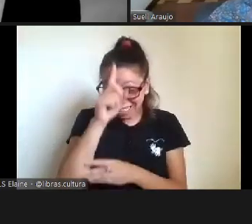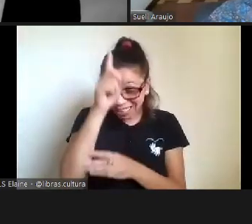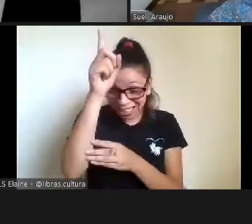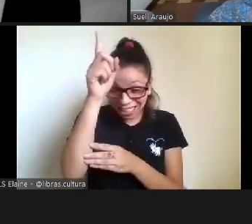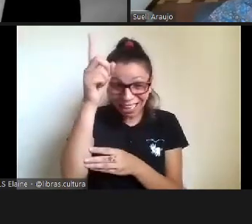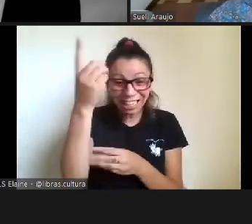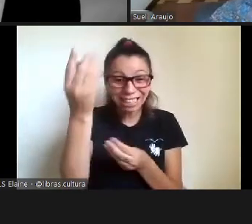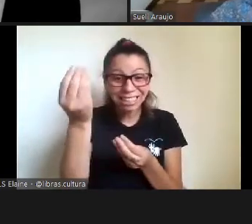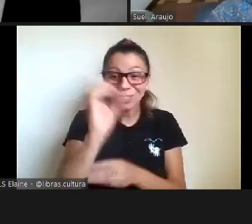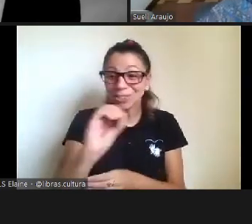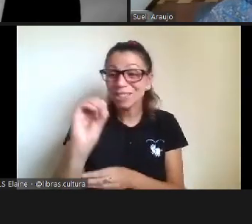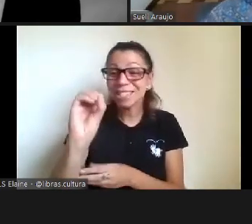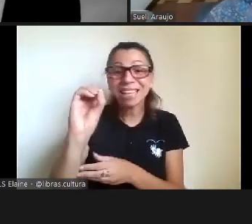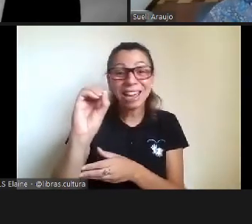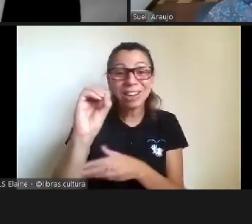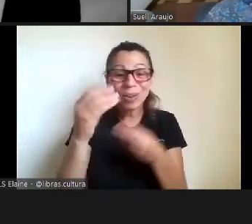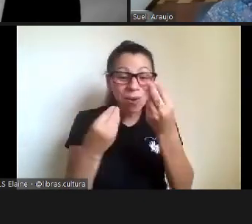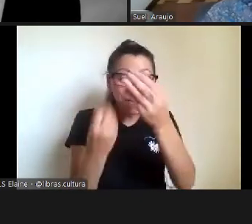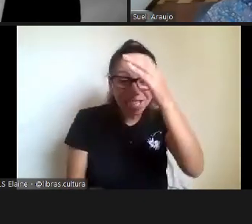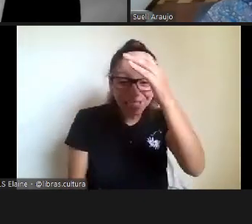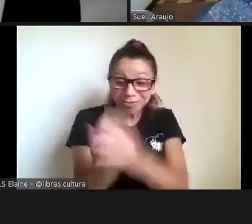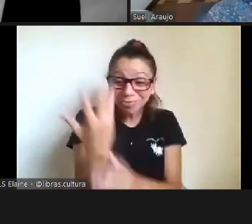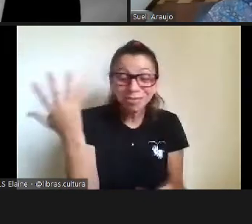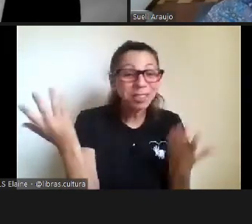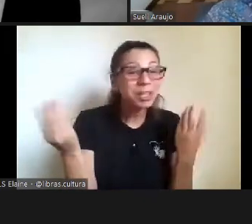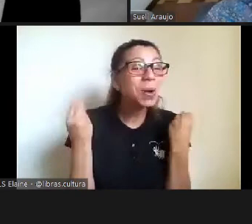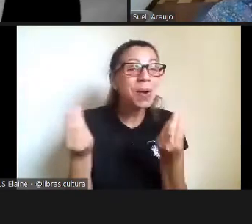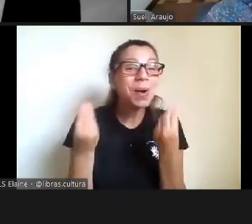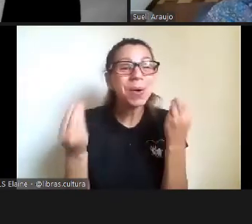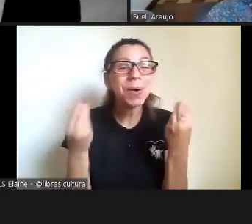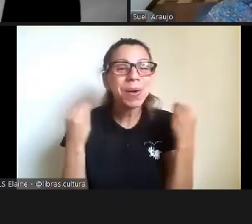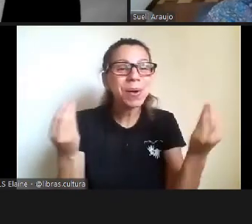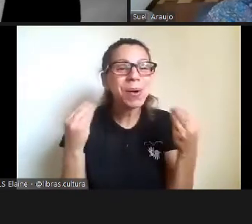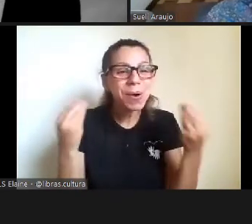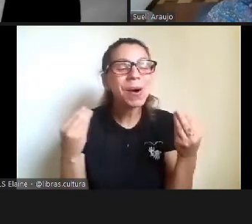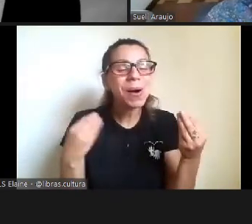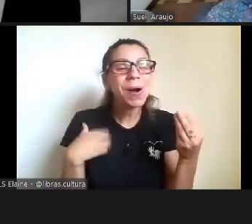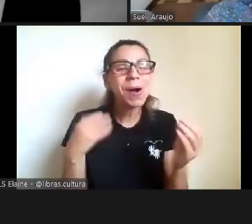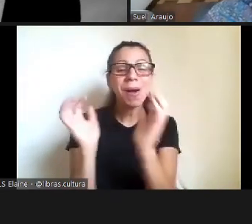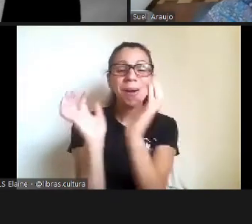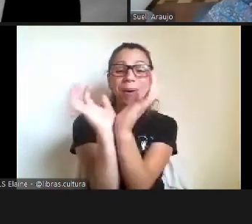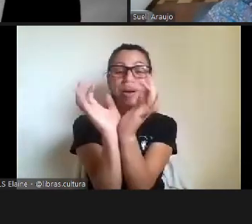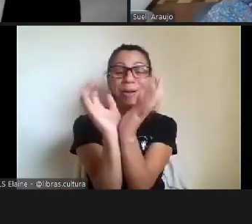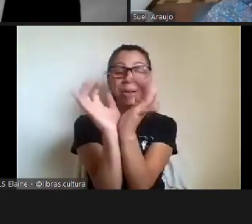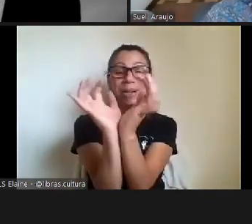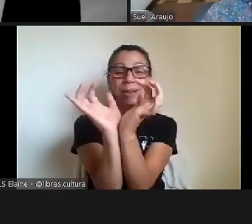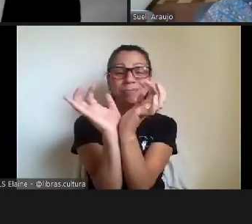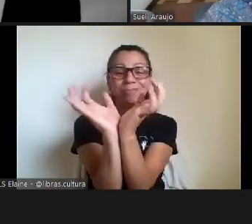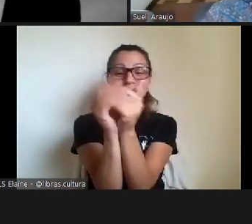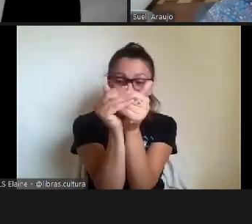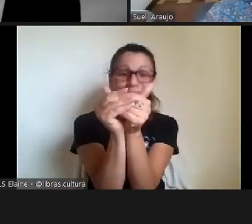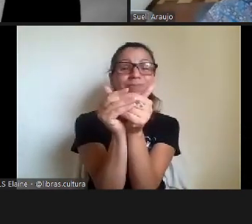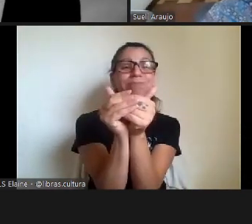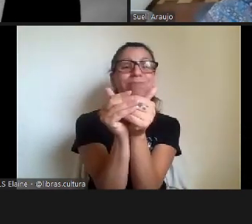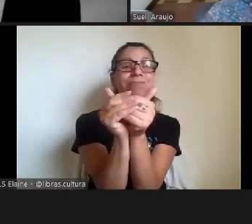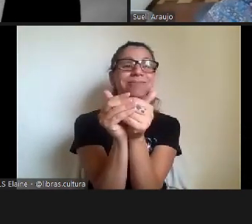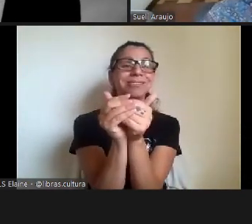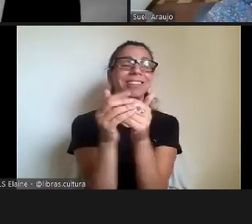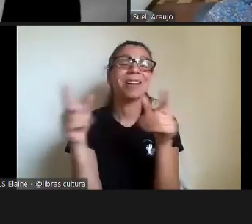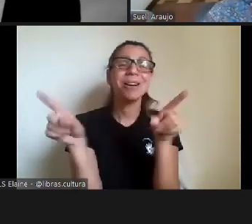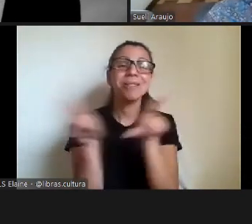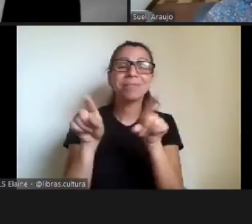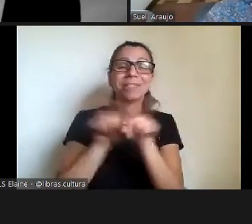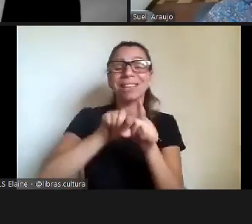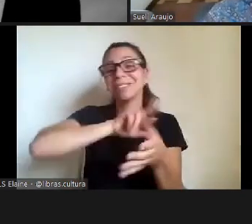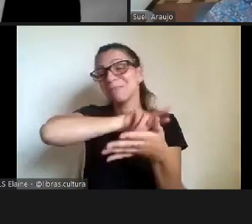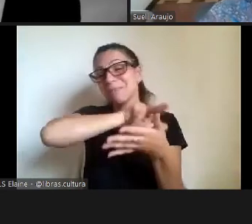assim, como que eu vou conseguir criar algo? Sendo que na minha cabeça tinha um monte de coisa